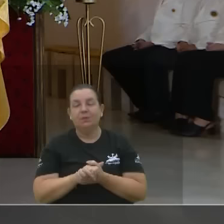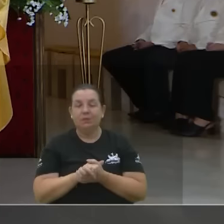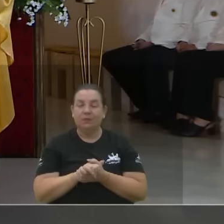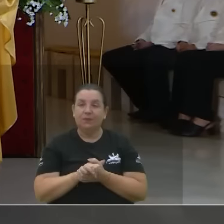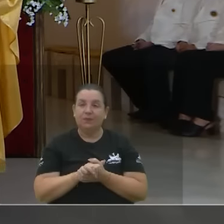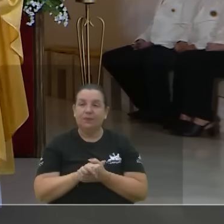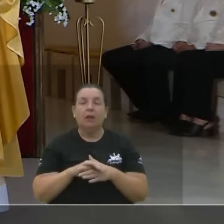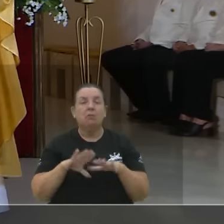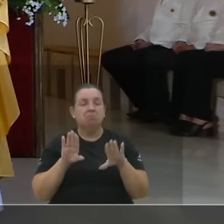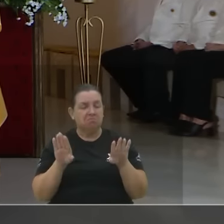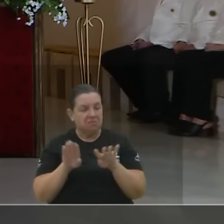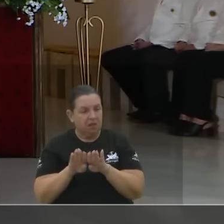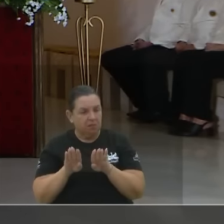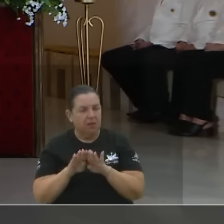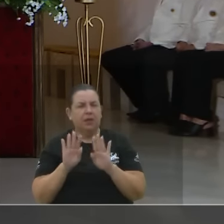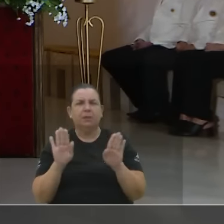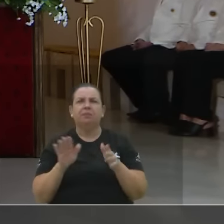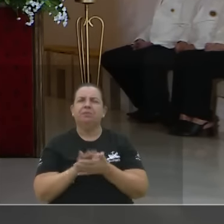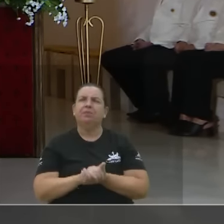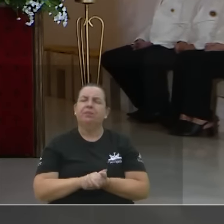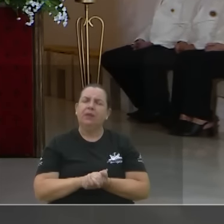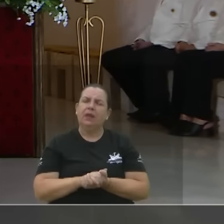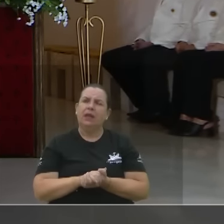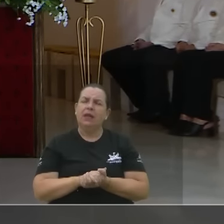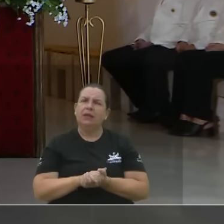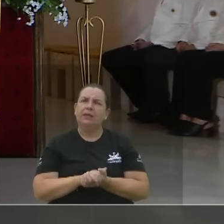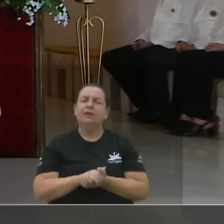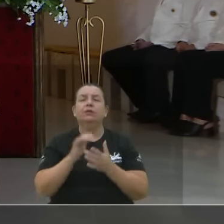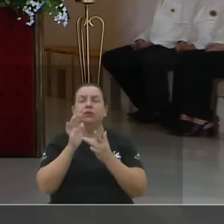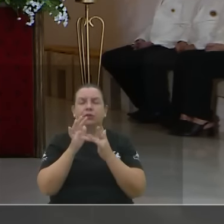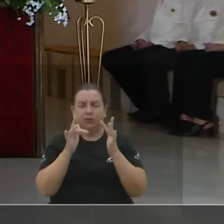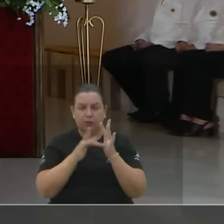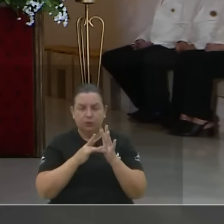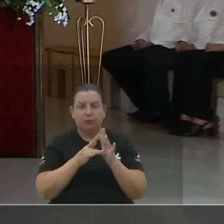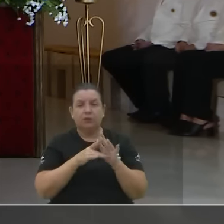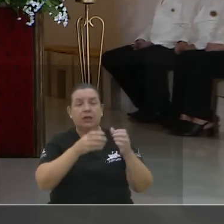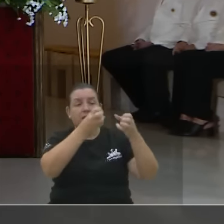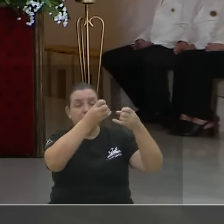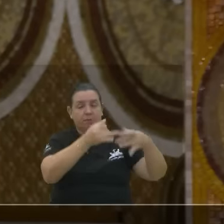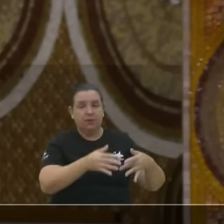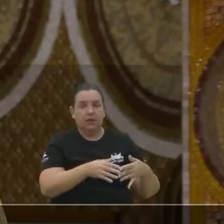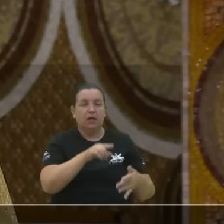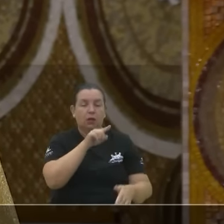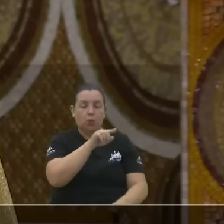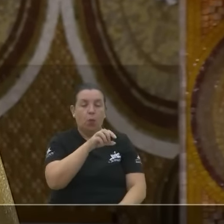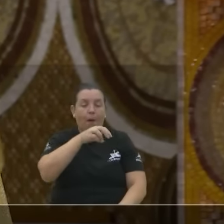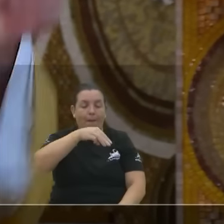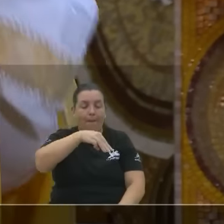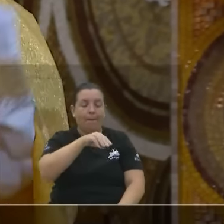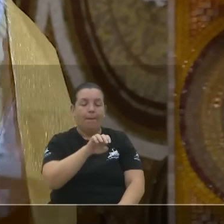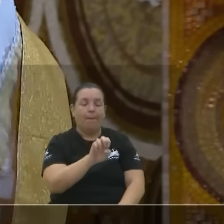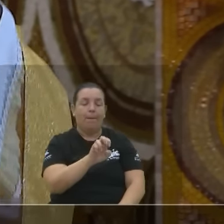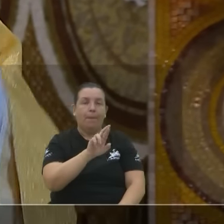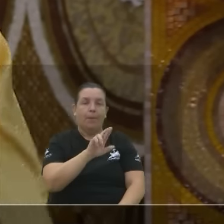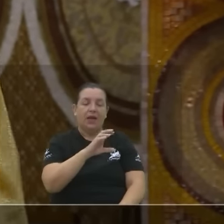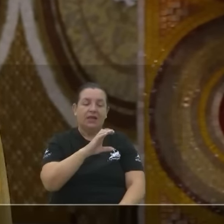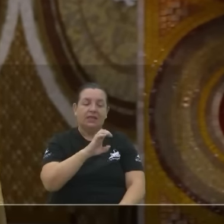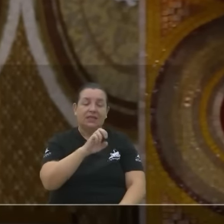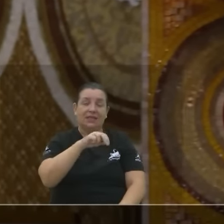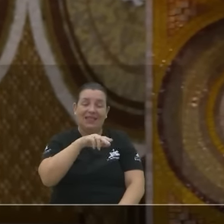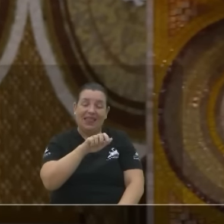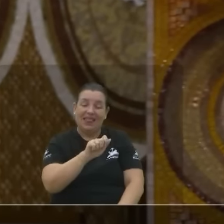Como se não bastasse, ele diz: o mercenário, que não é pastor,